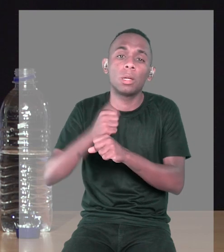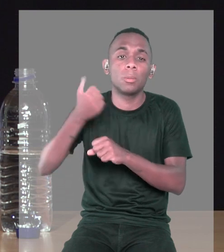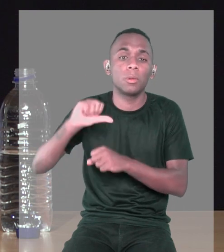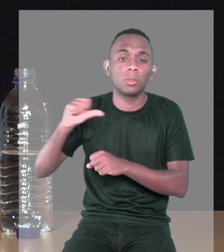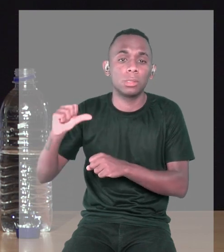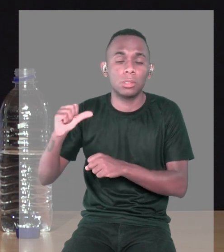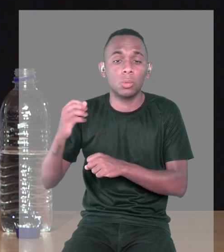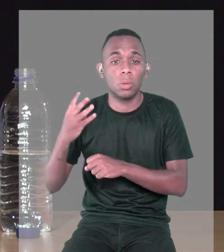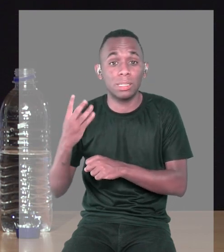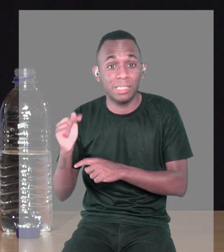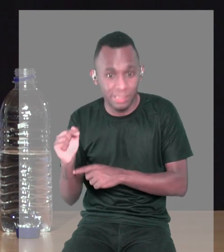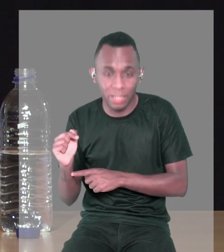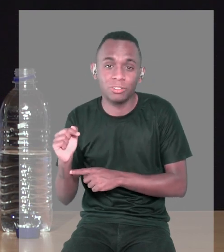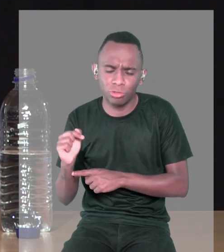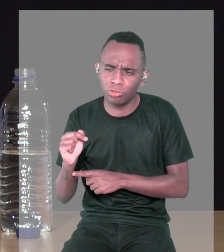de